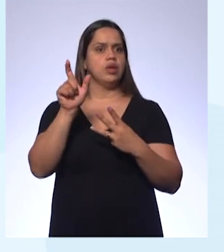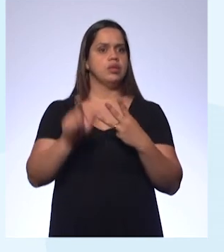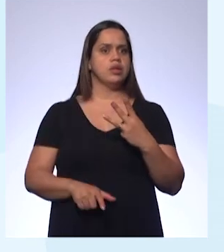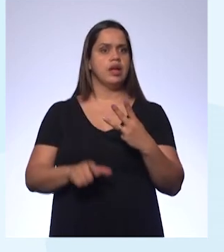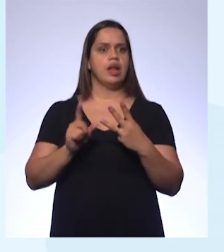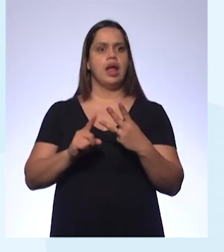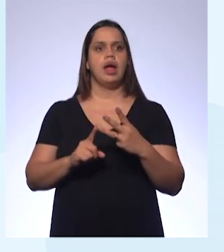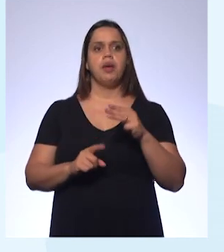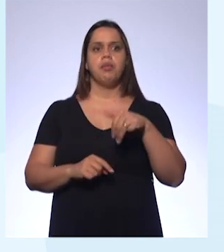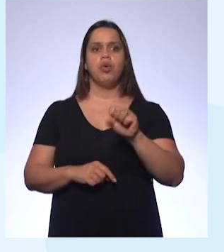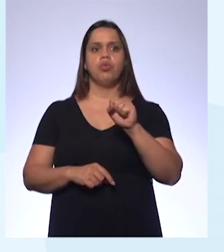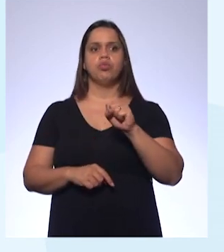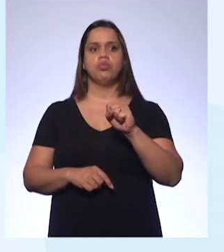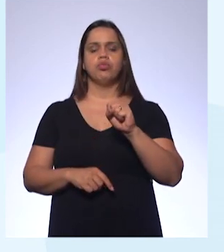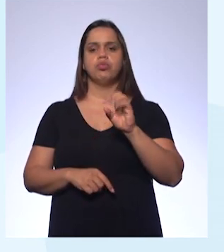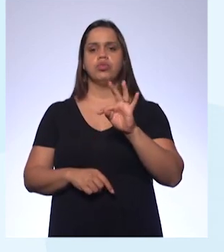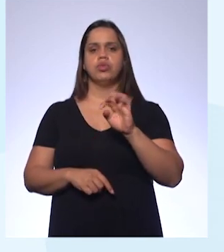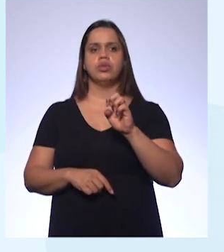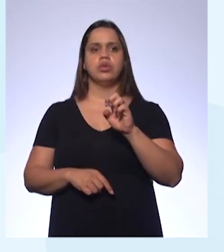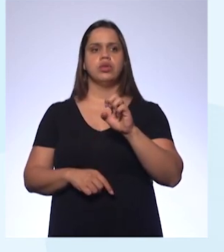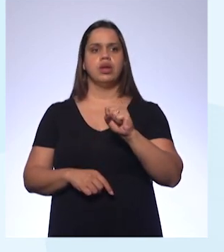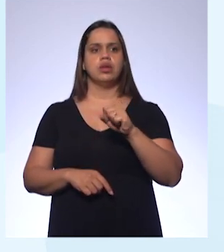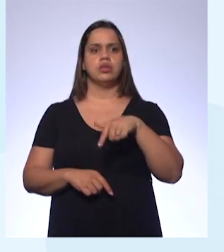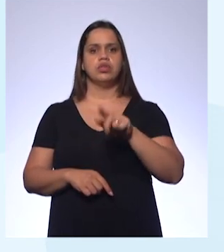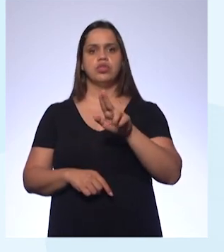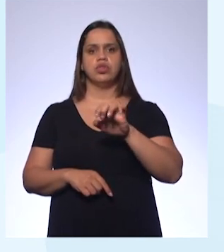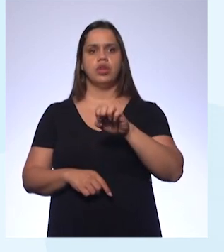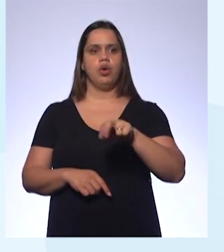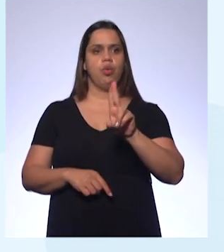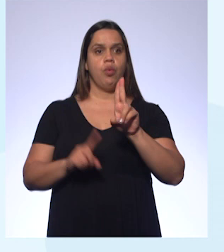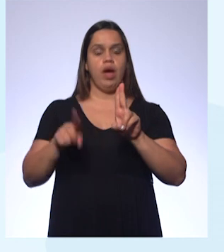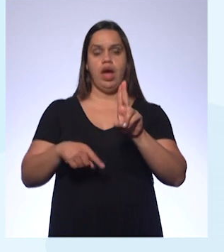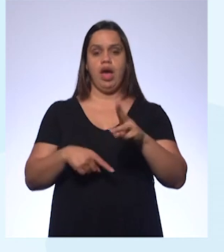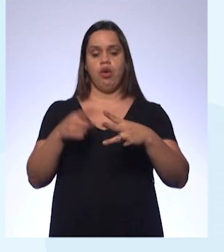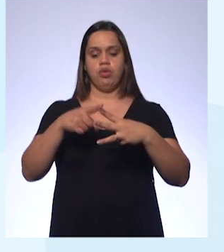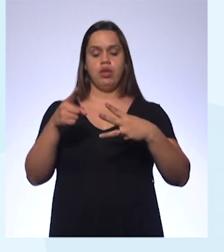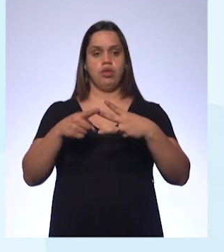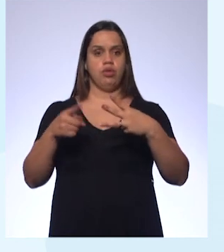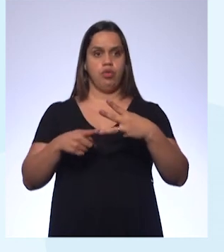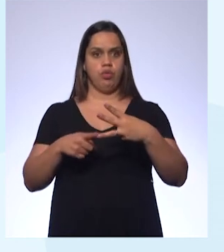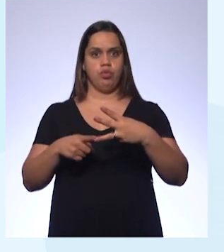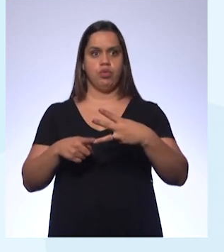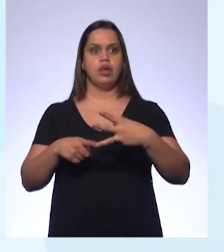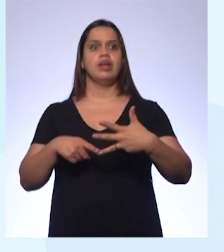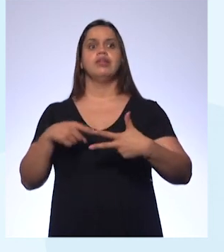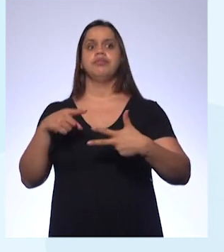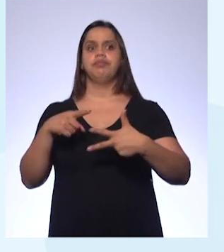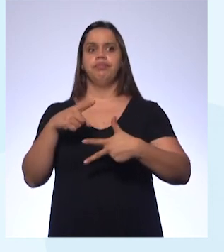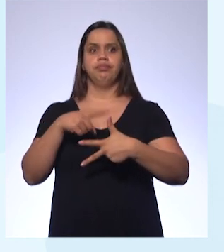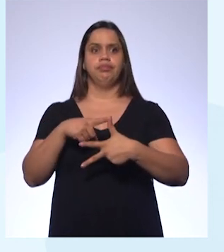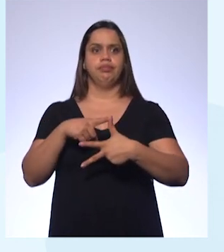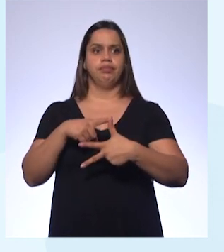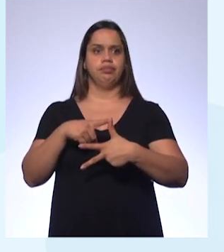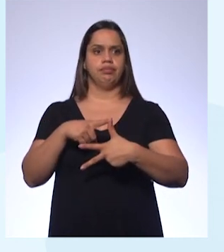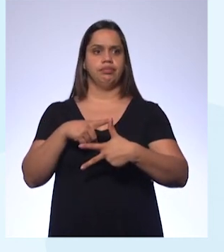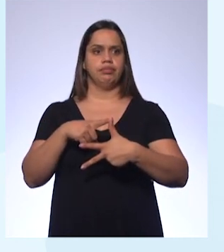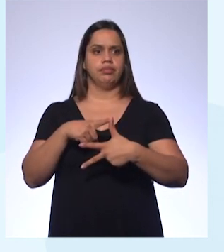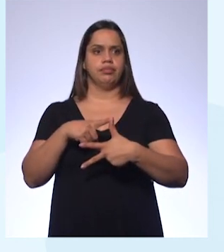desenvolveu a teoria dos 3 poderes. O poder é dividido em executivo, legislativo